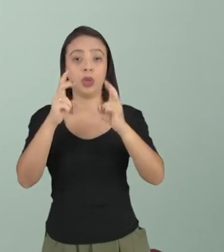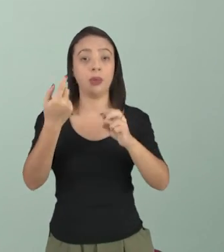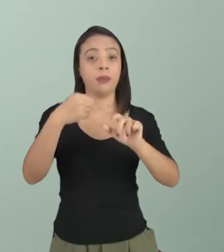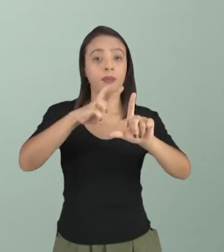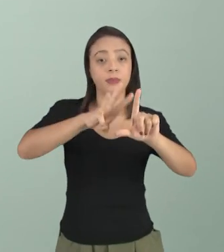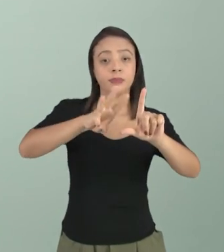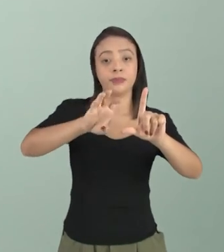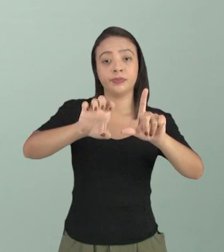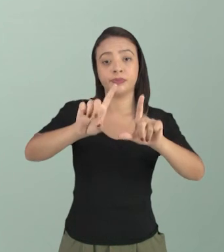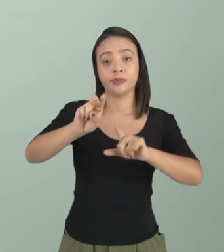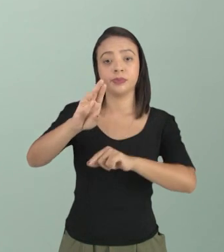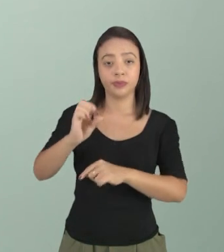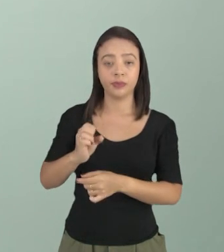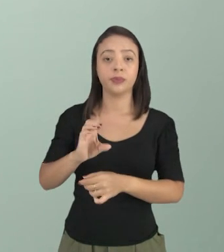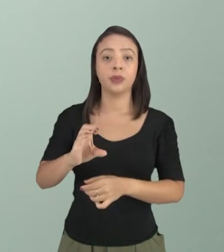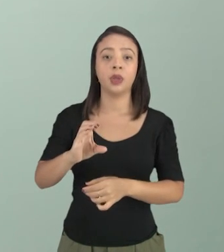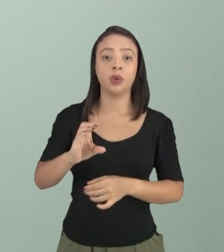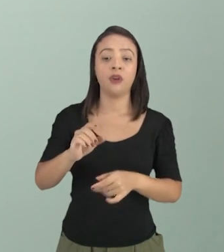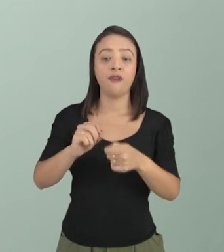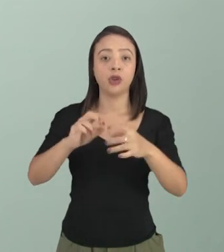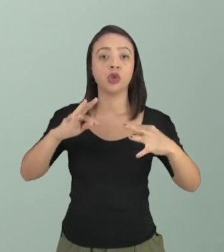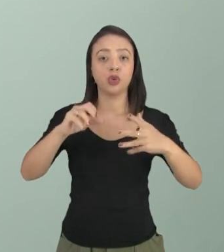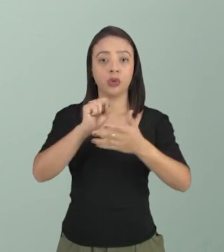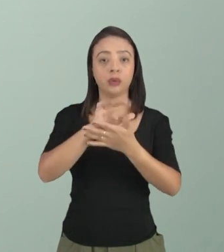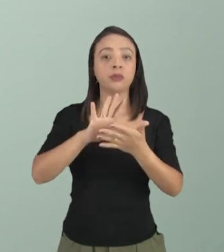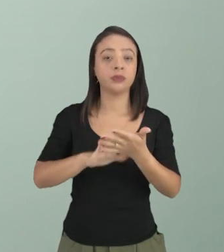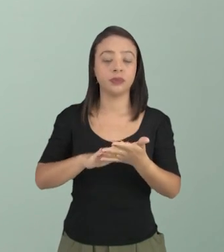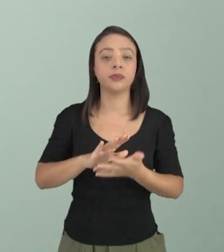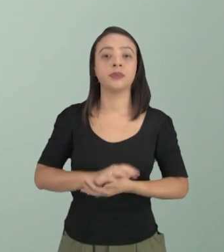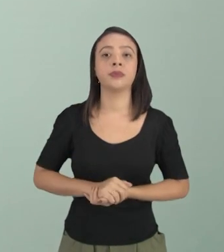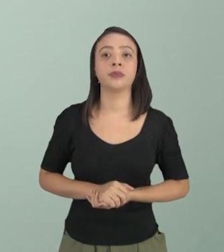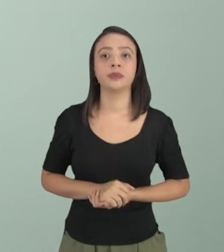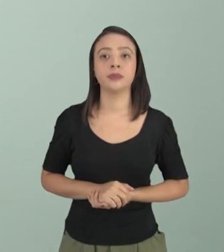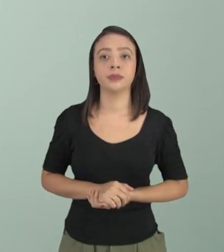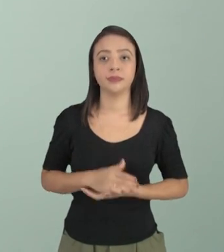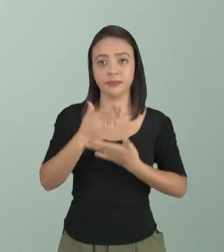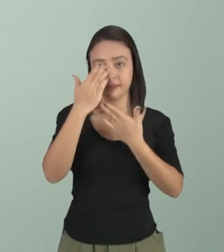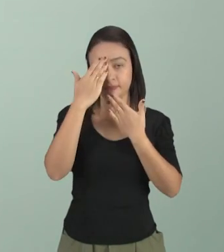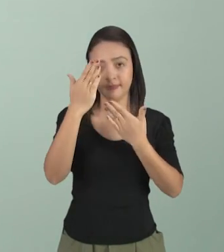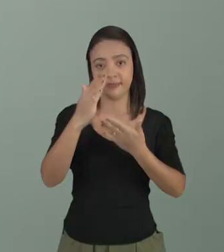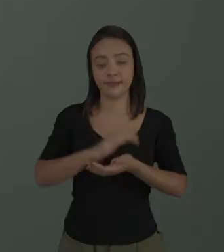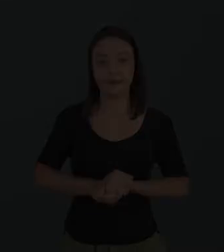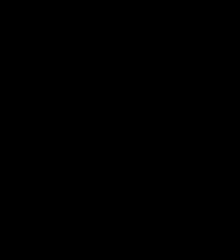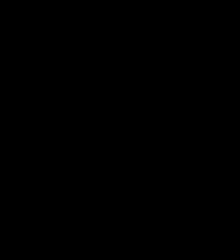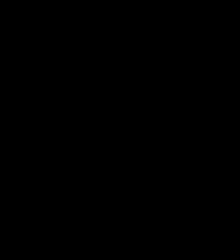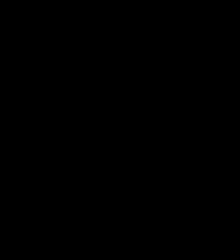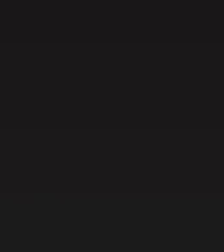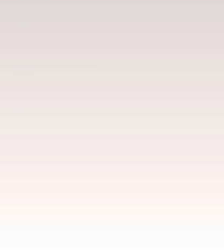acesse a nossa plataforma Eduque e faça as atividades propostas pelo seu professor. Obrigada!